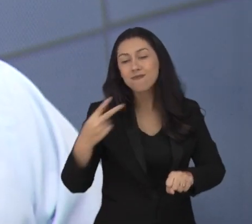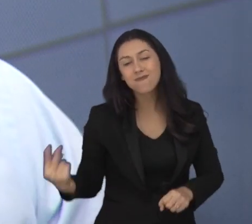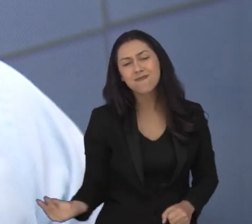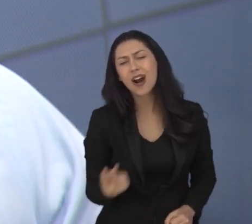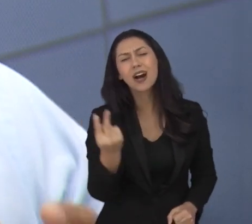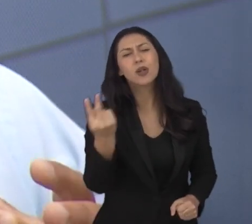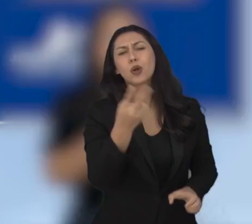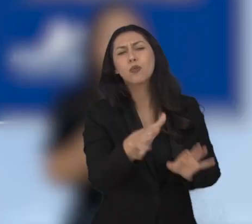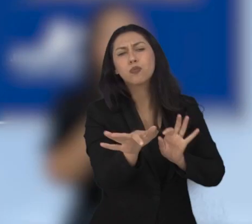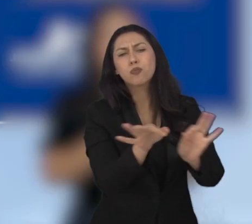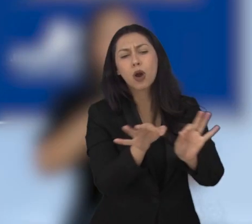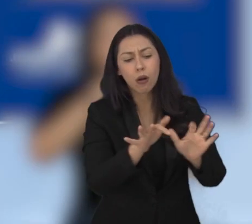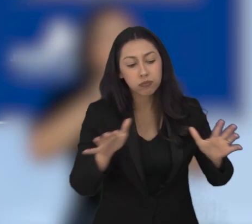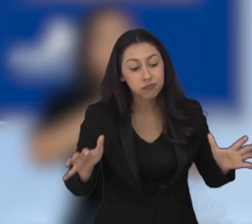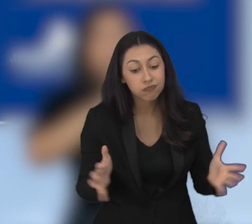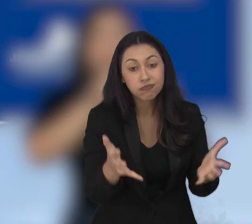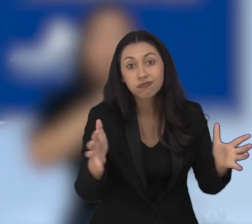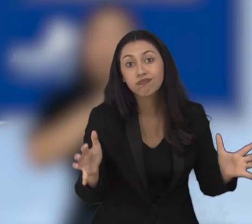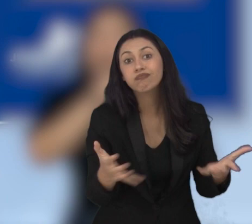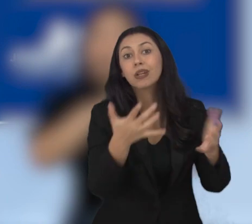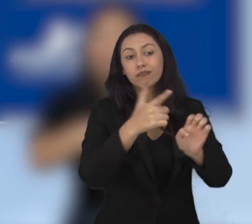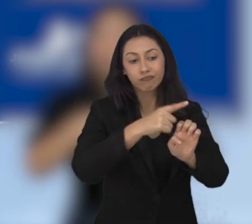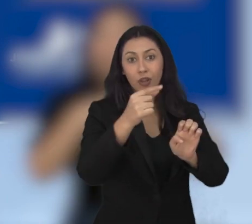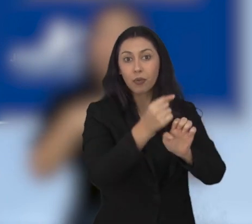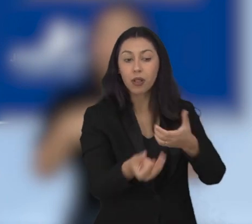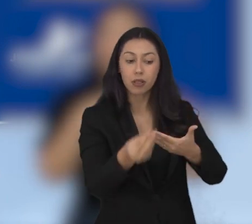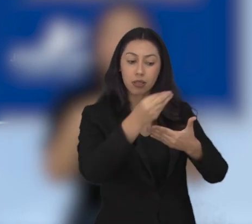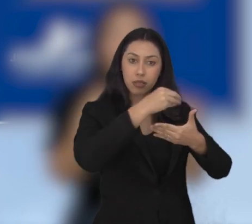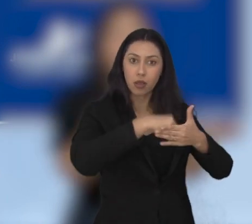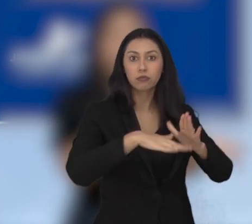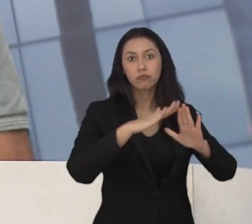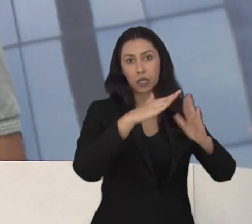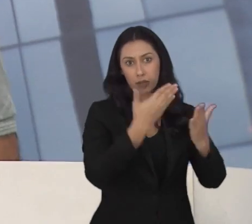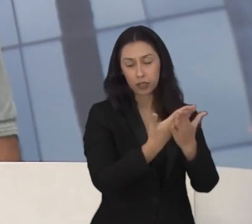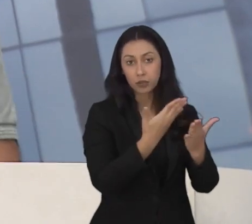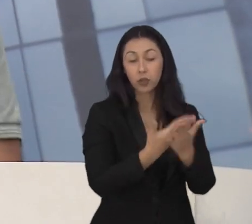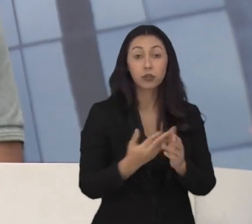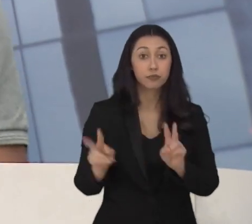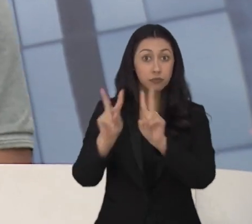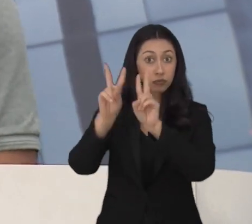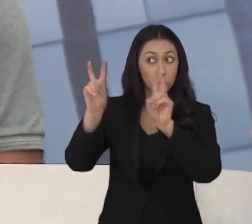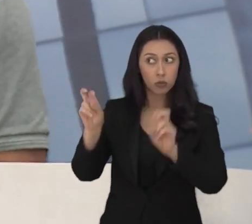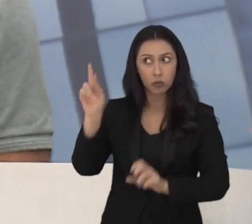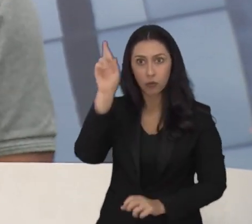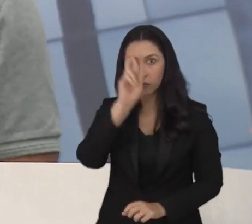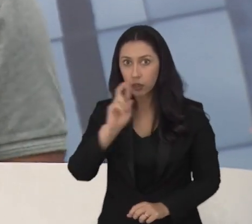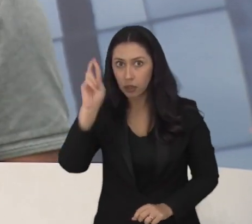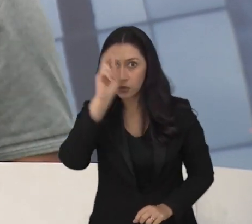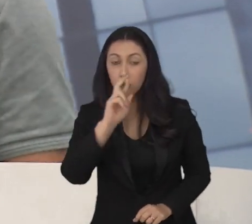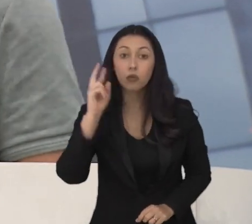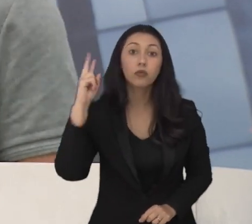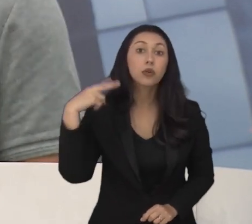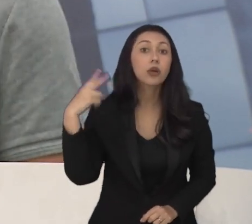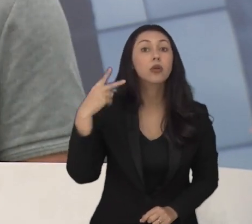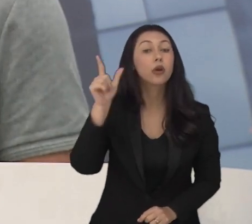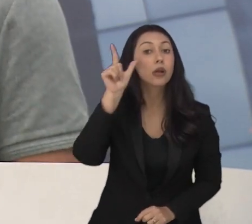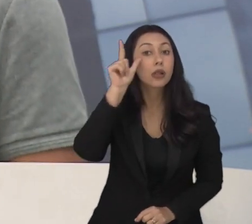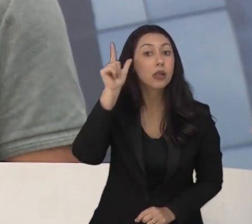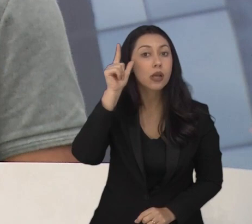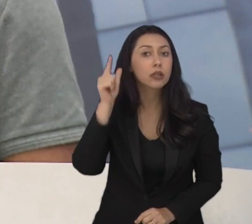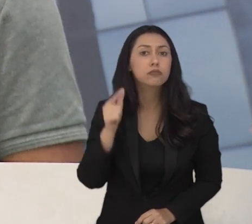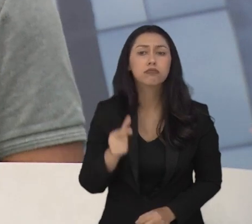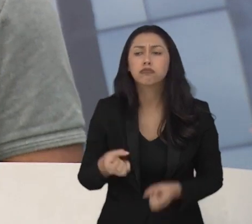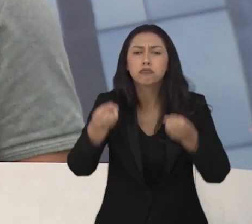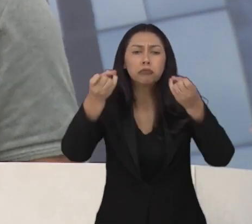e ações que incentivam o empreendedorismo no ambiente escolar. No tema da fiscalização da cidade, o vereador Lino